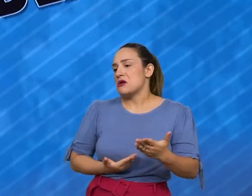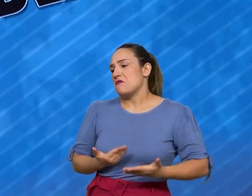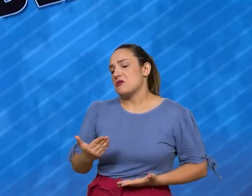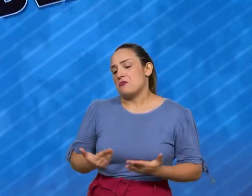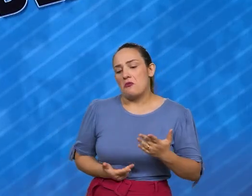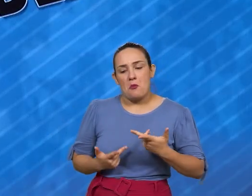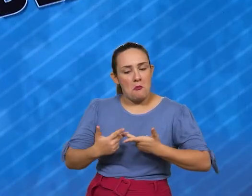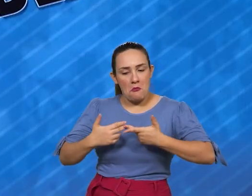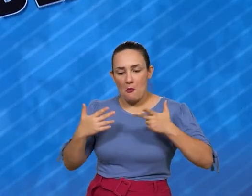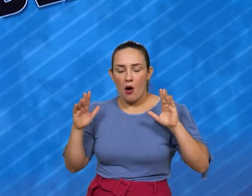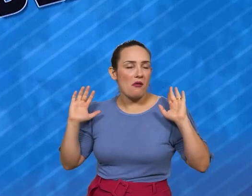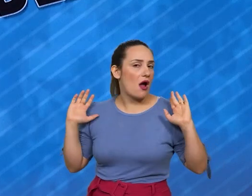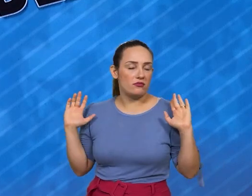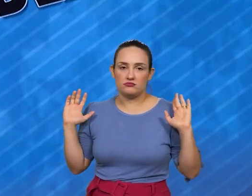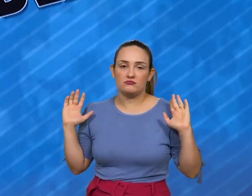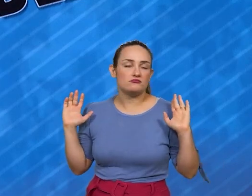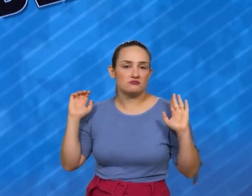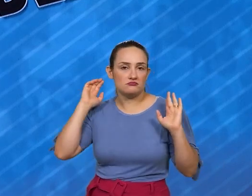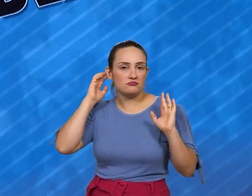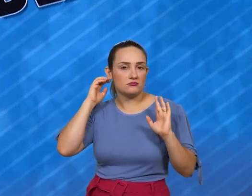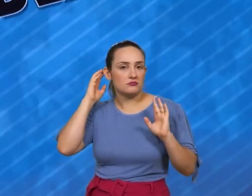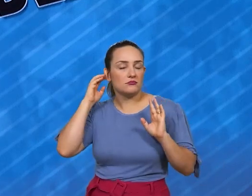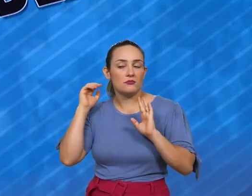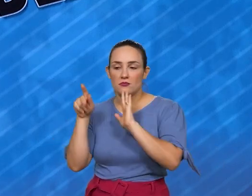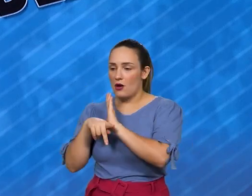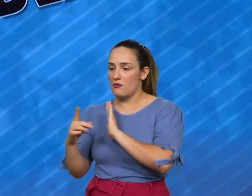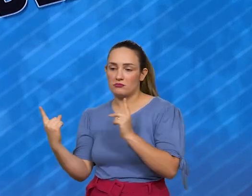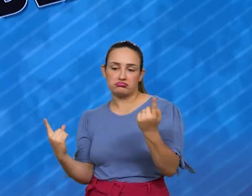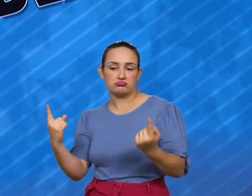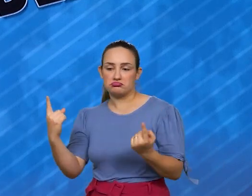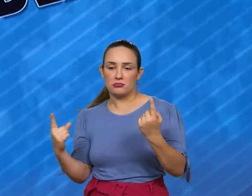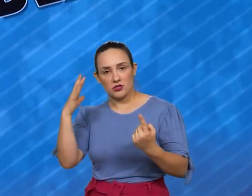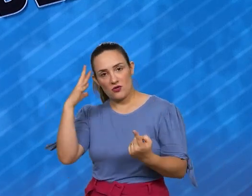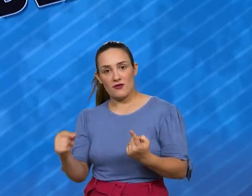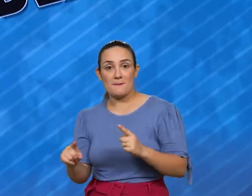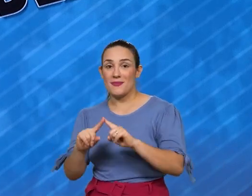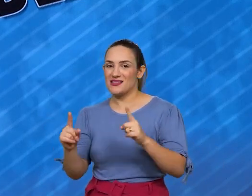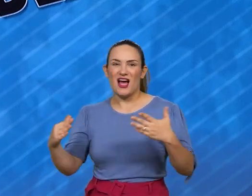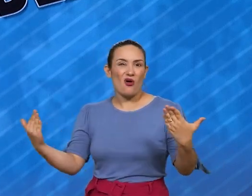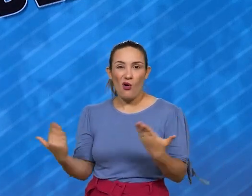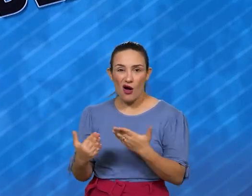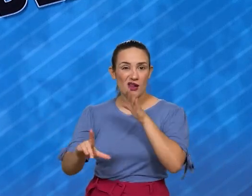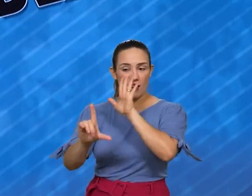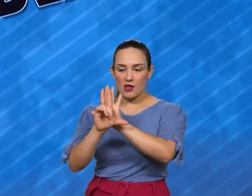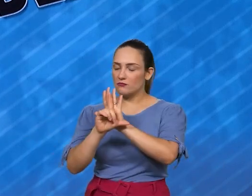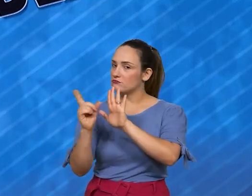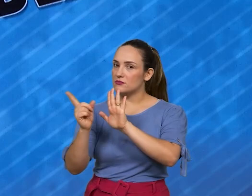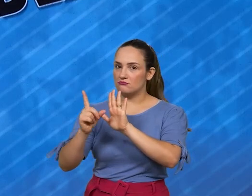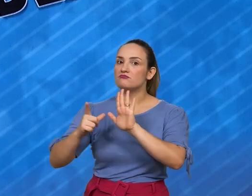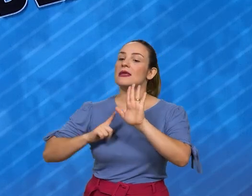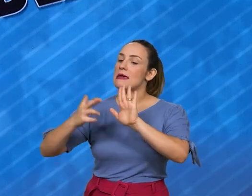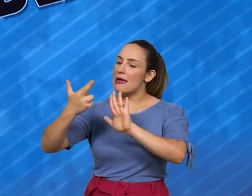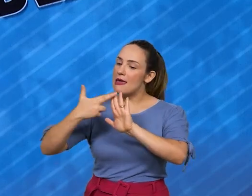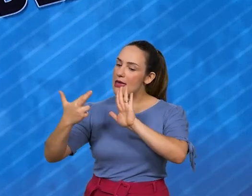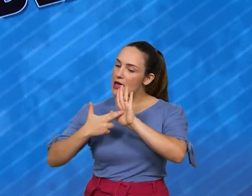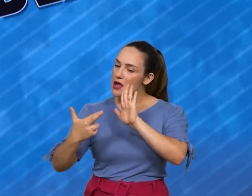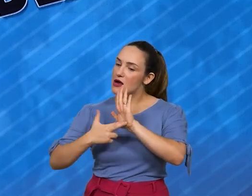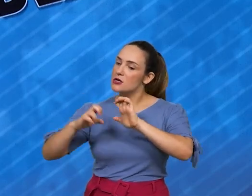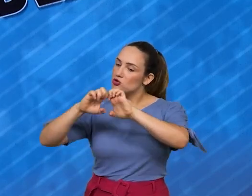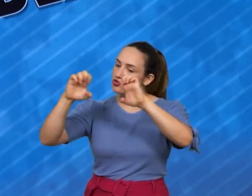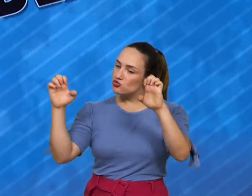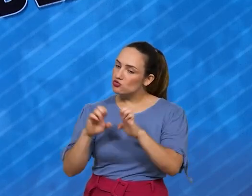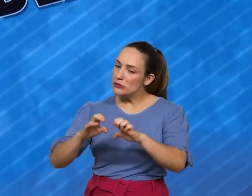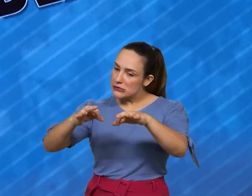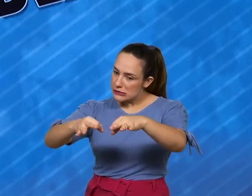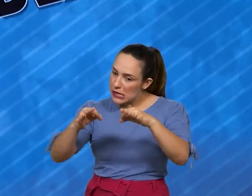se contratar os limites específicos de entendimento entre as partes. A partir da lei, não. Nós passamos a ter